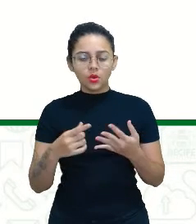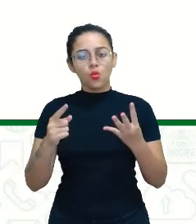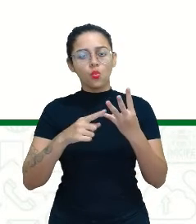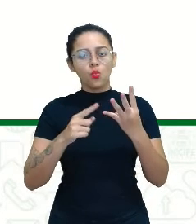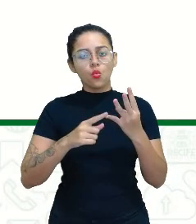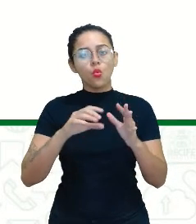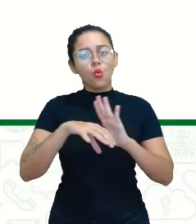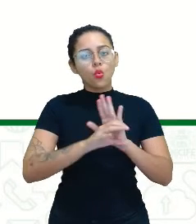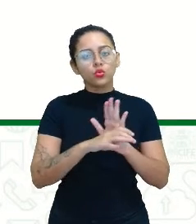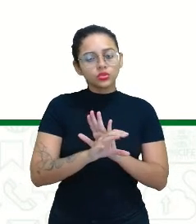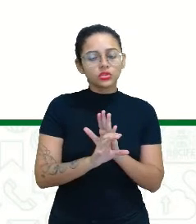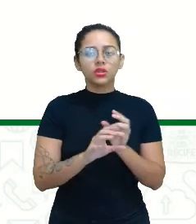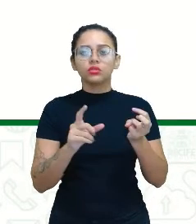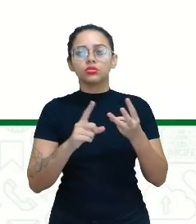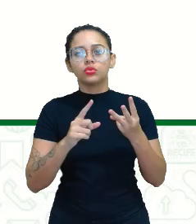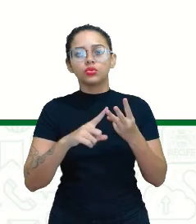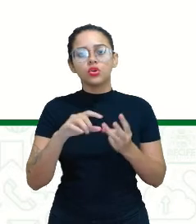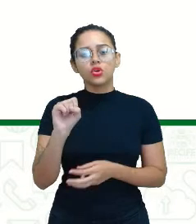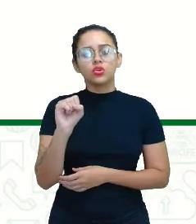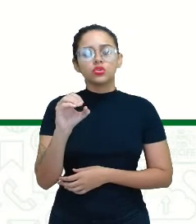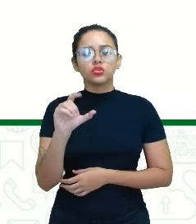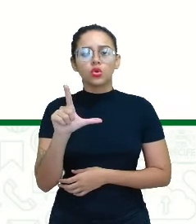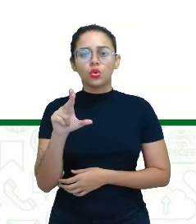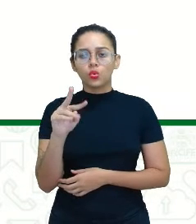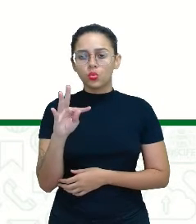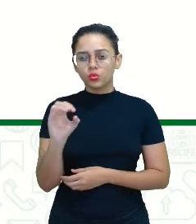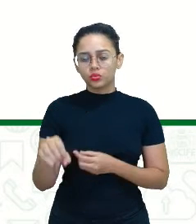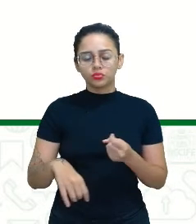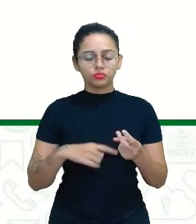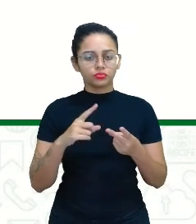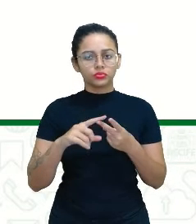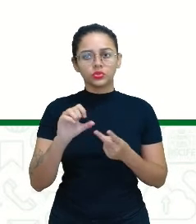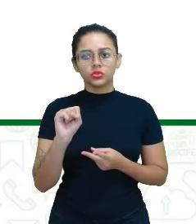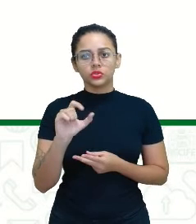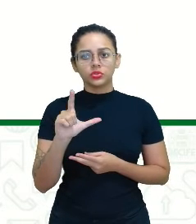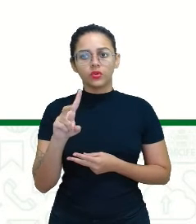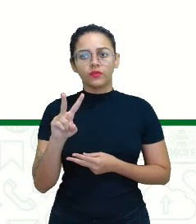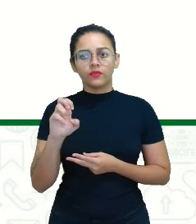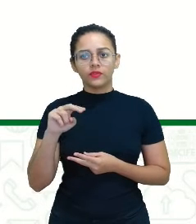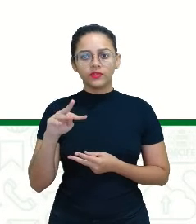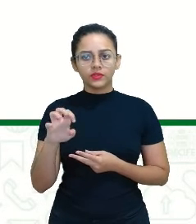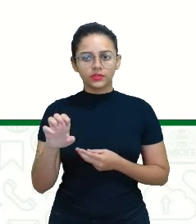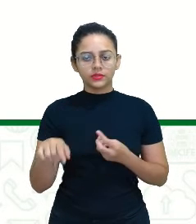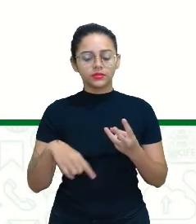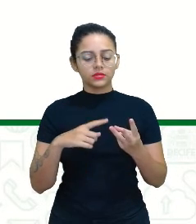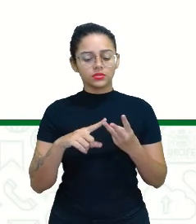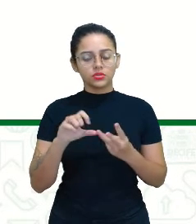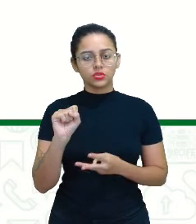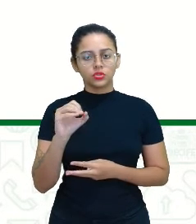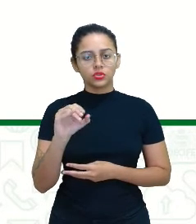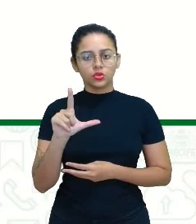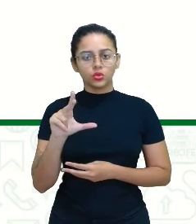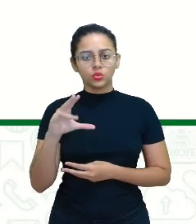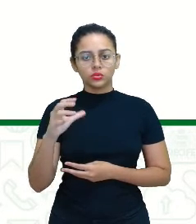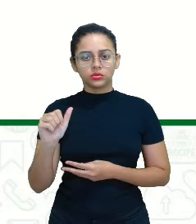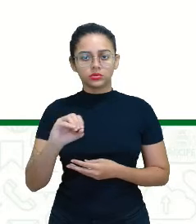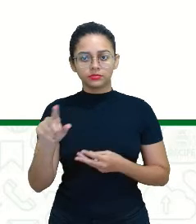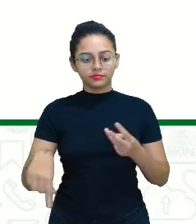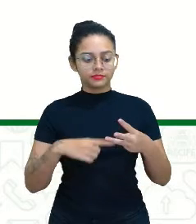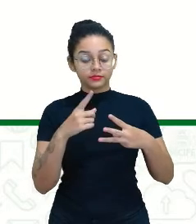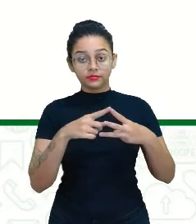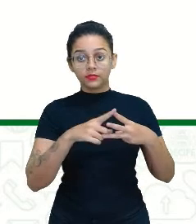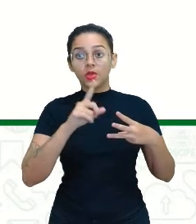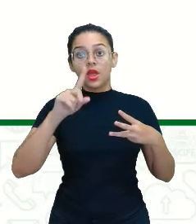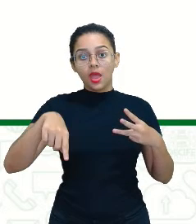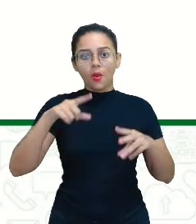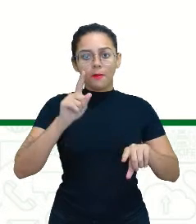tá então o que é um soluto O que é um solvente né então lembra que o soluto é o material que vai